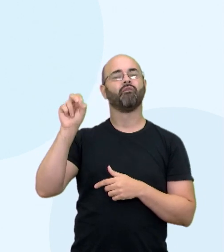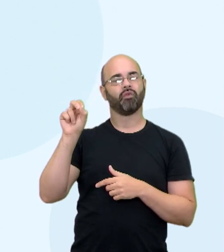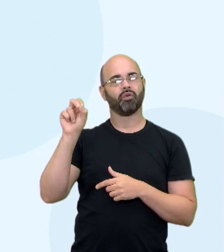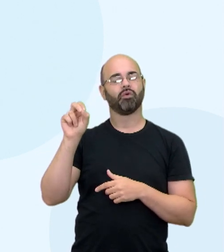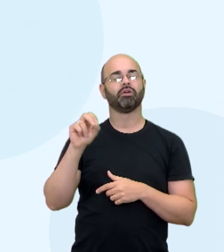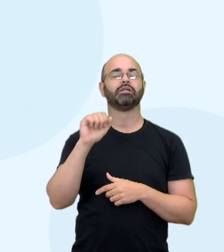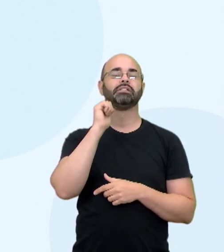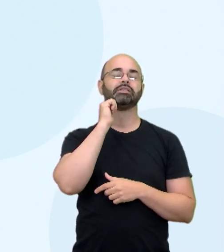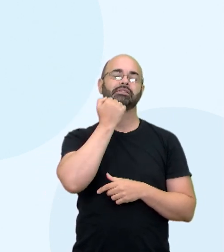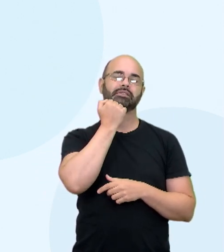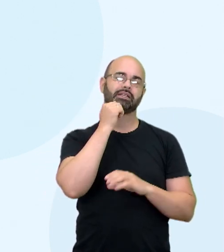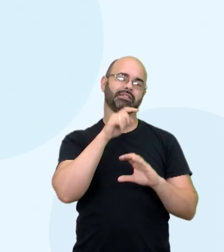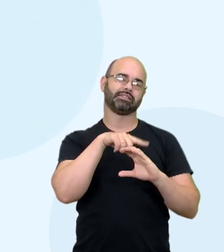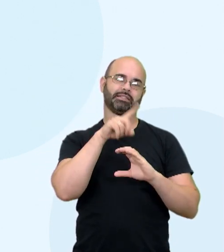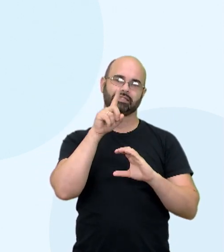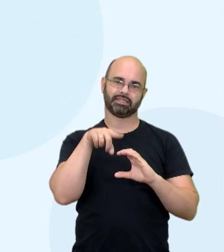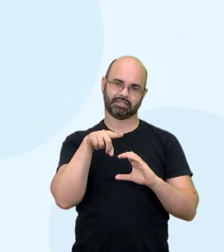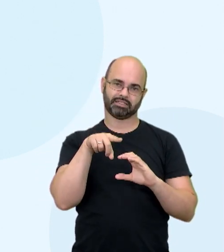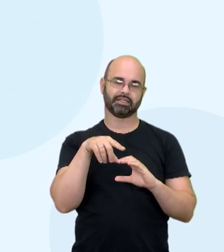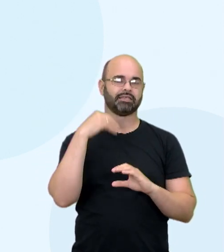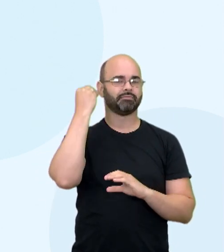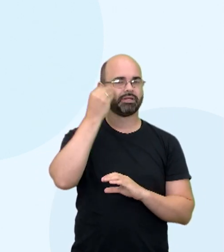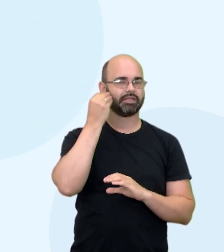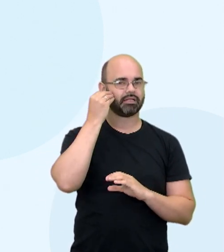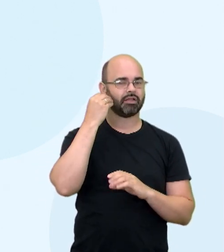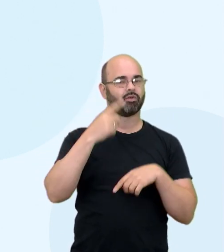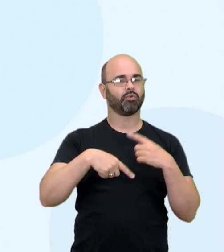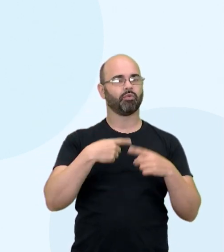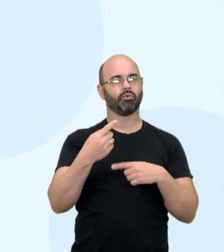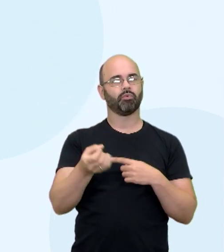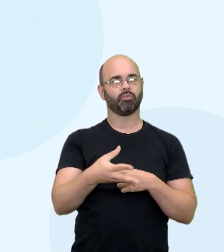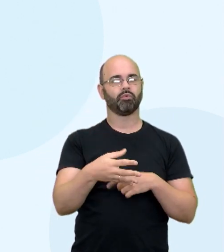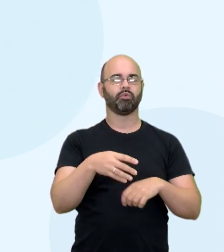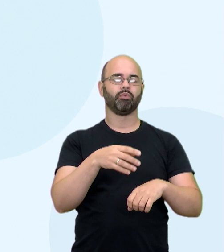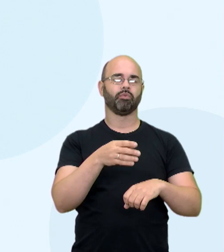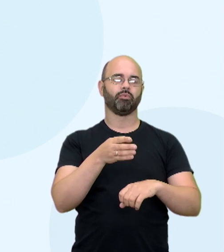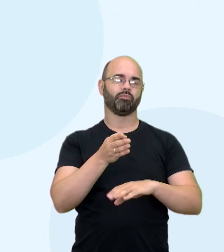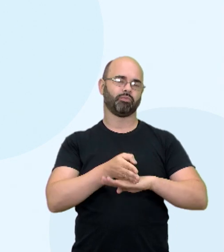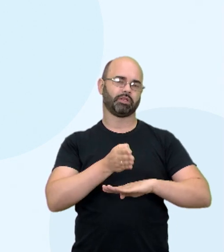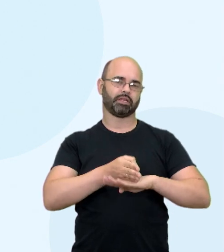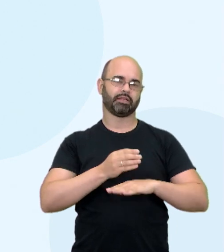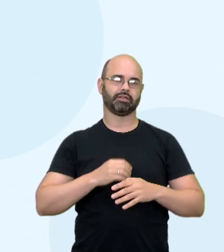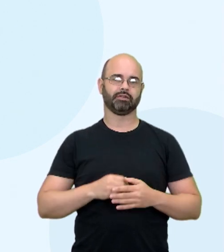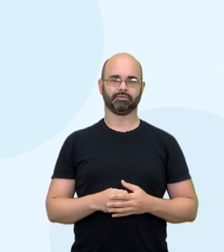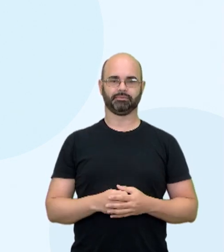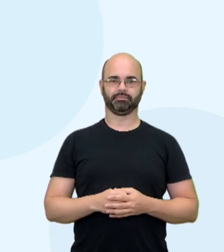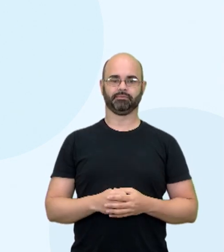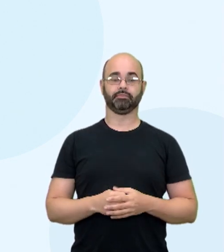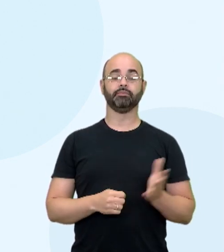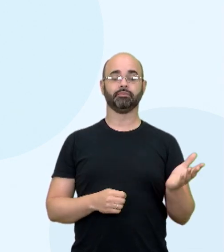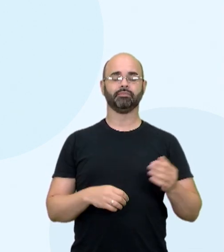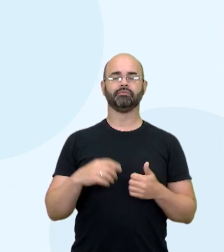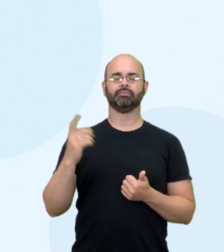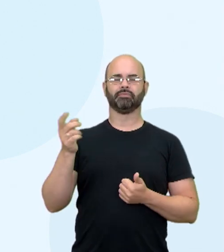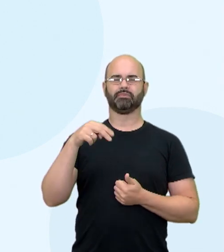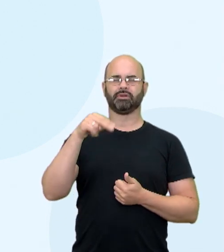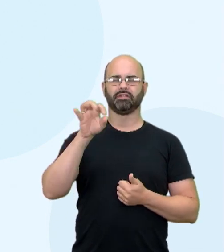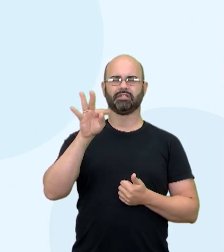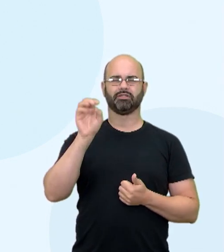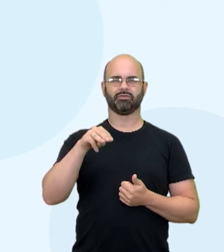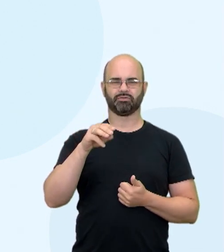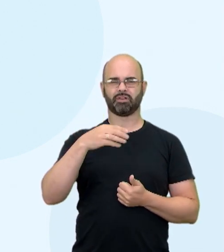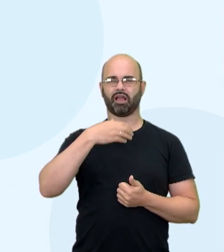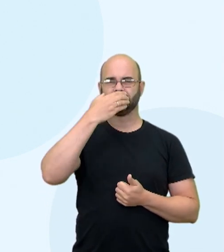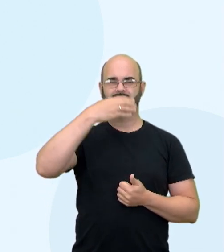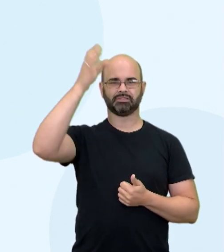moderna. Então, se a gente tem aí como pais da ciência moderna o Isaac Newton, o